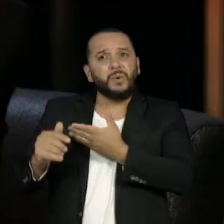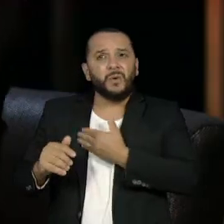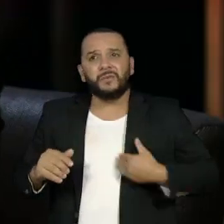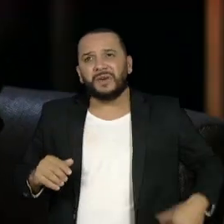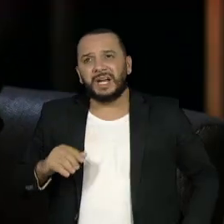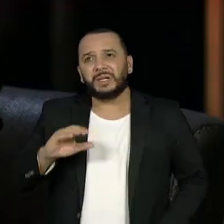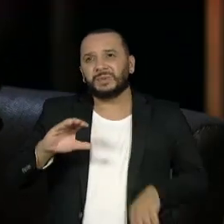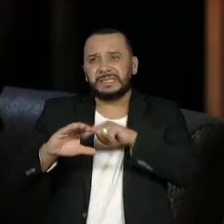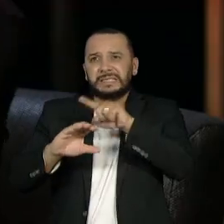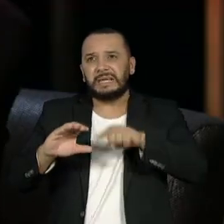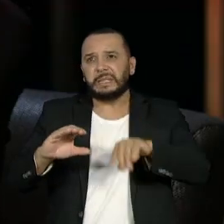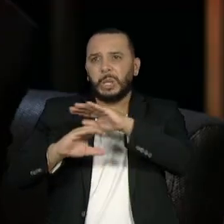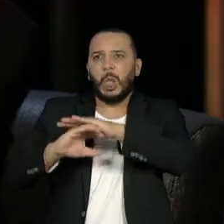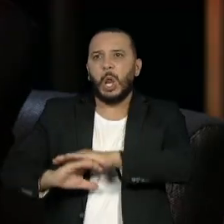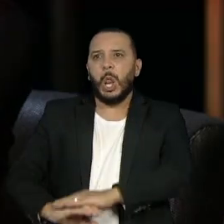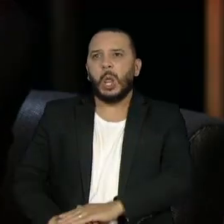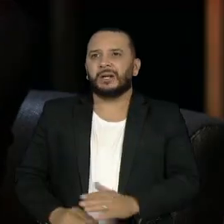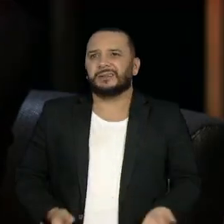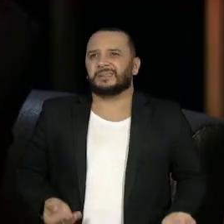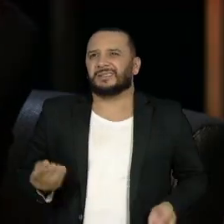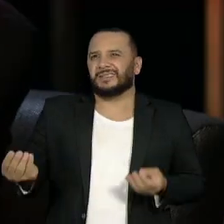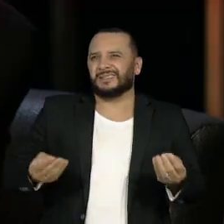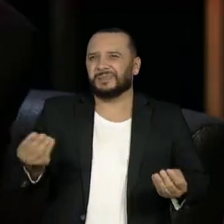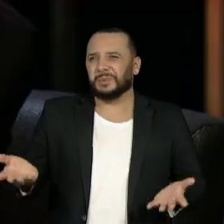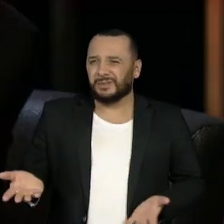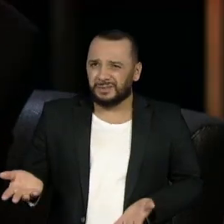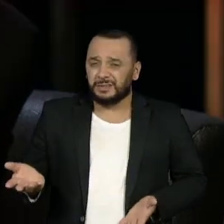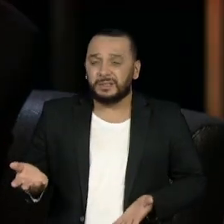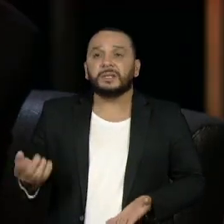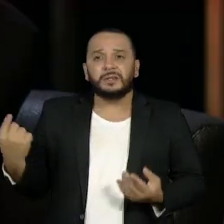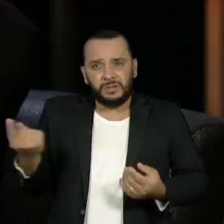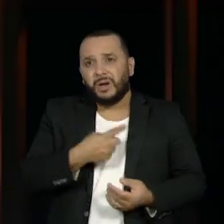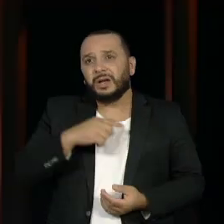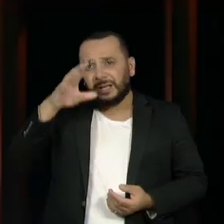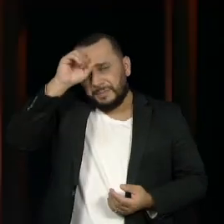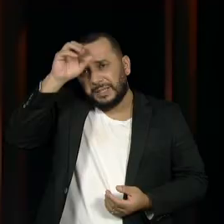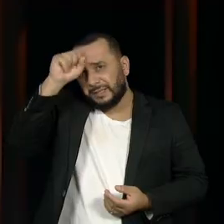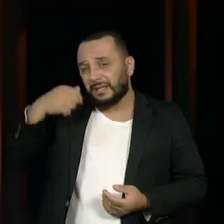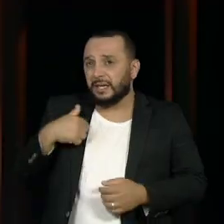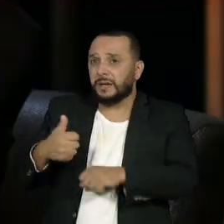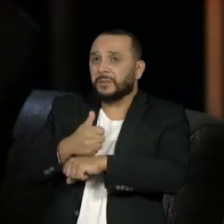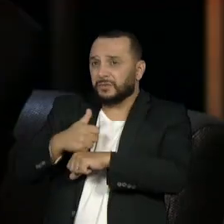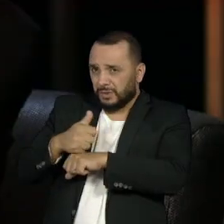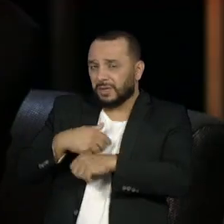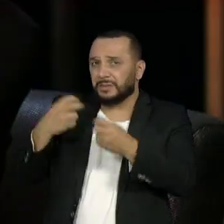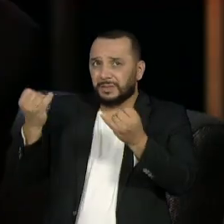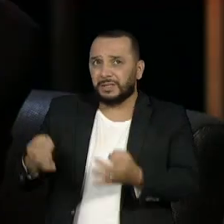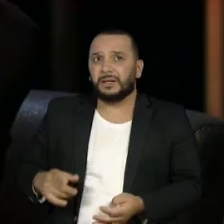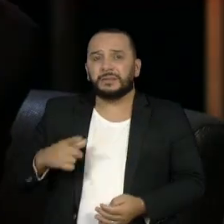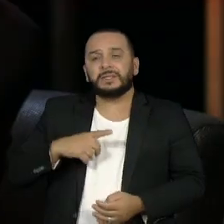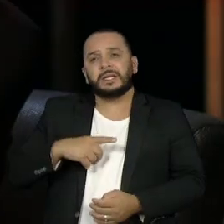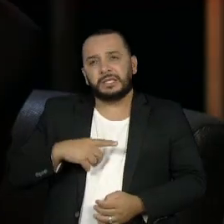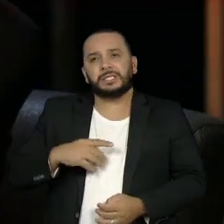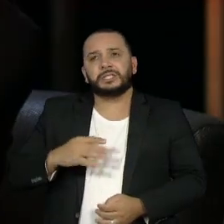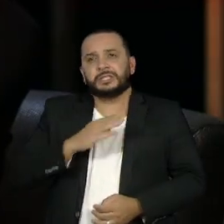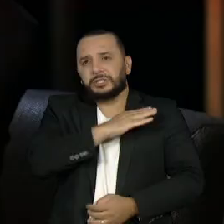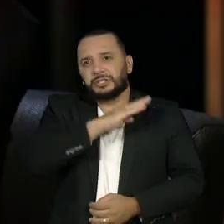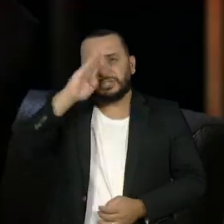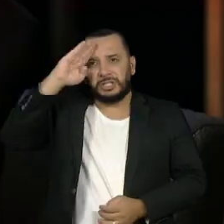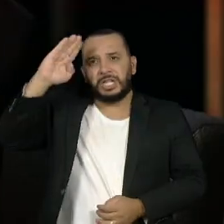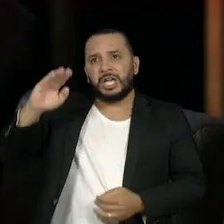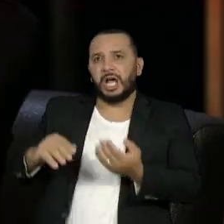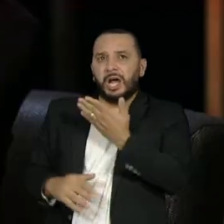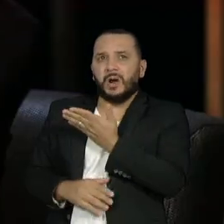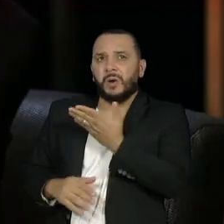governo Então nós vamos ter que aprender a ouvir quem Alvin e os especialistas o general para instalar na pasta da Saúde